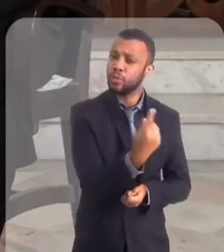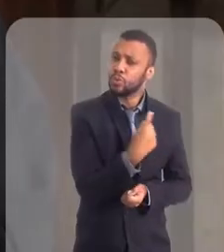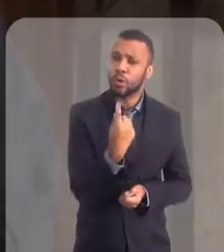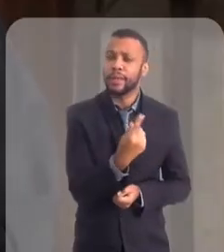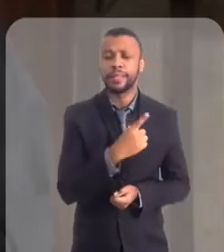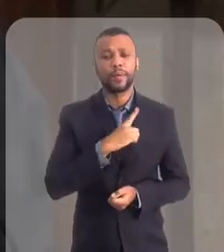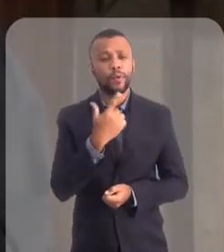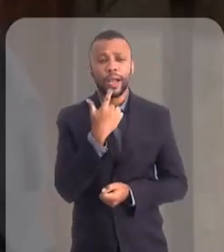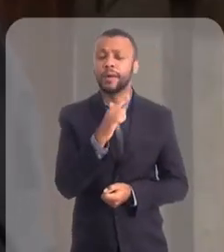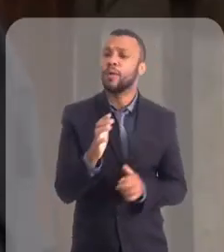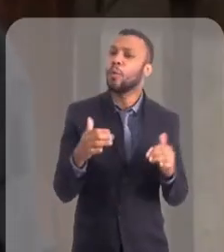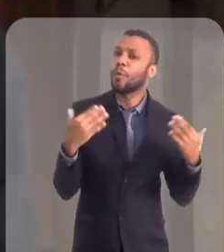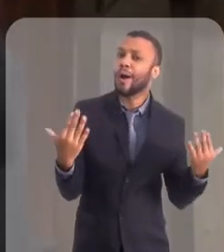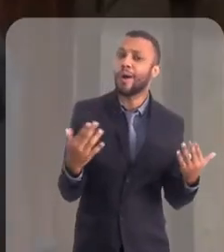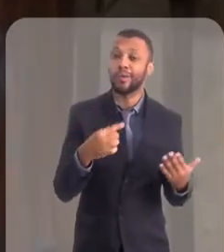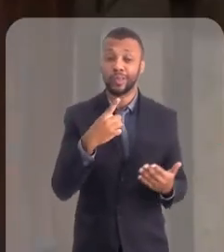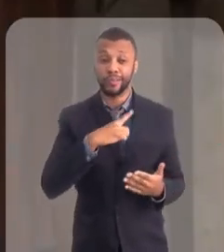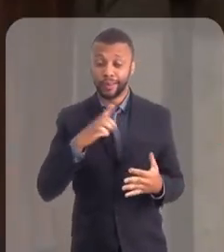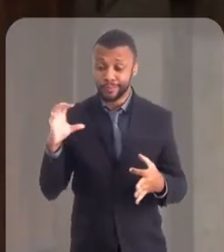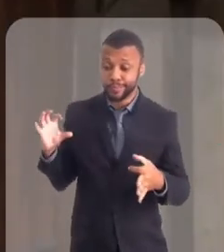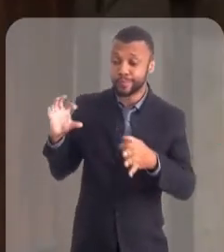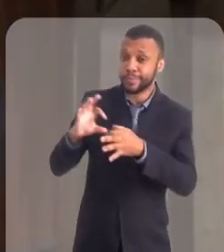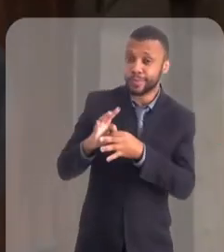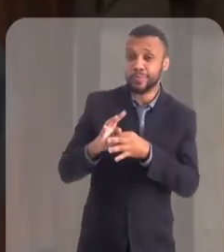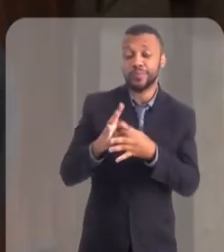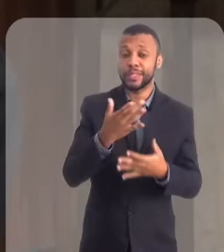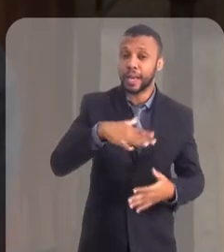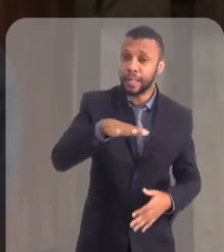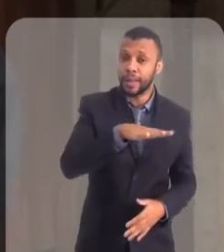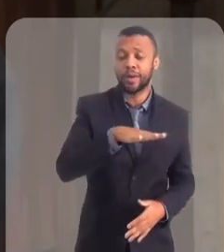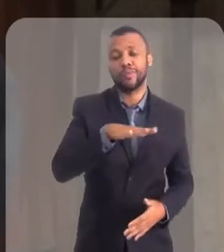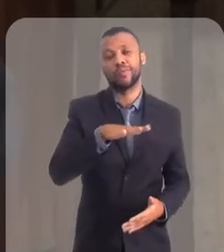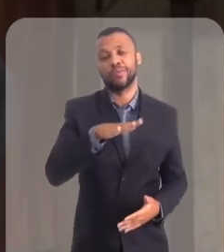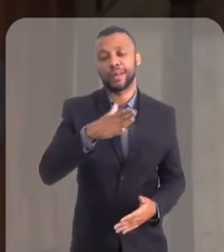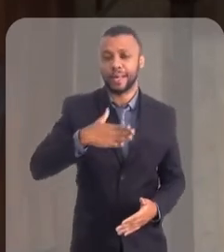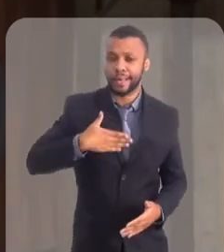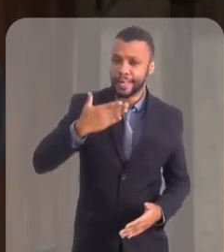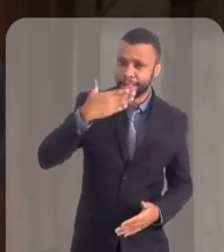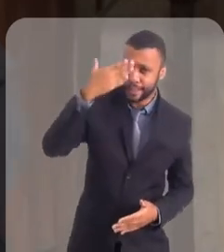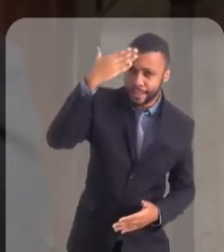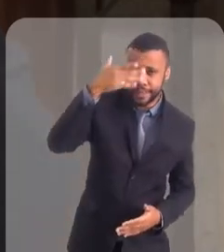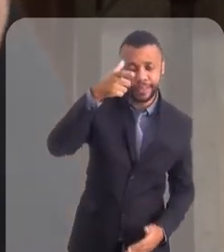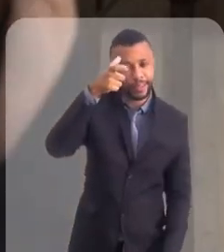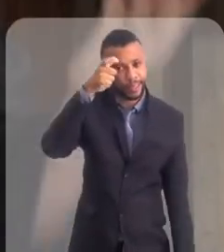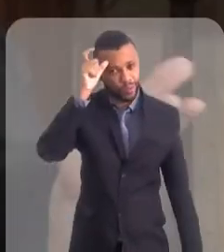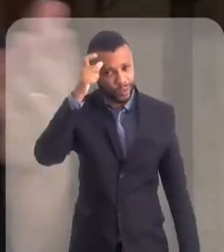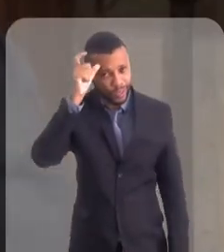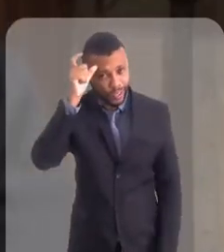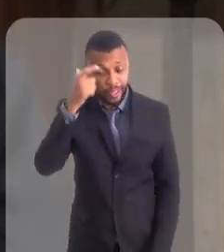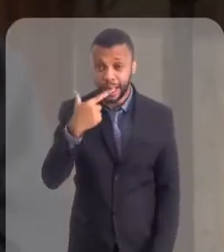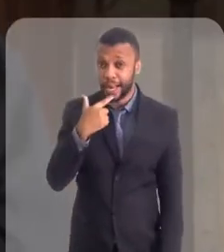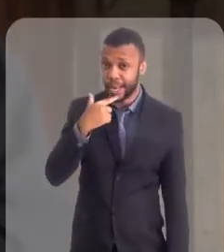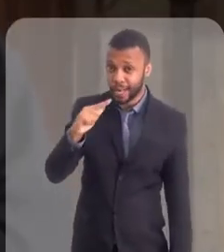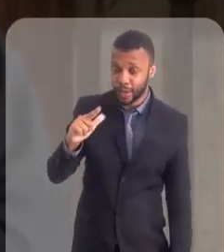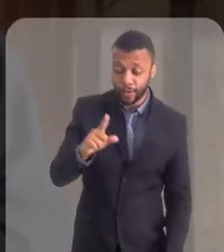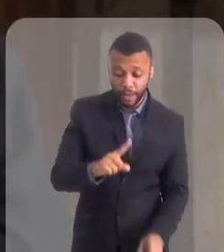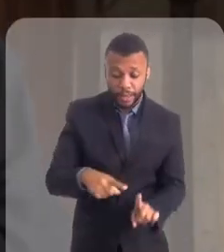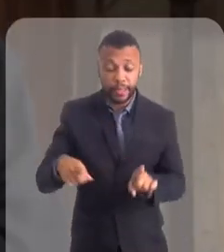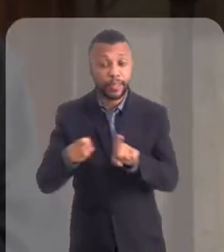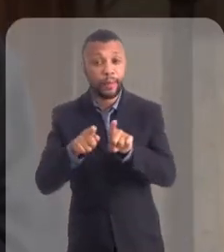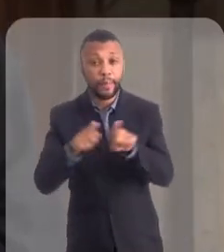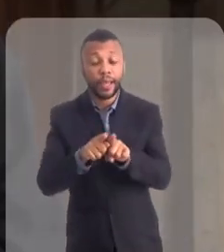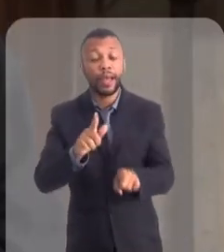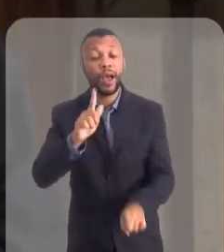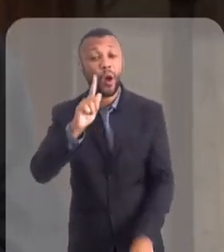são as nossas línguas litúrgicas? Nós viemos da região da Síria e do Líbano, então nós usamos o árabe, que é a língua nacional desses países, e